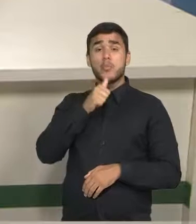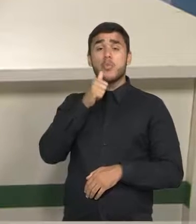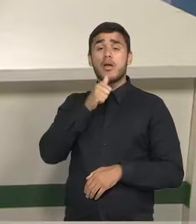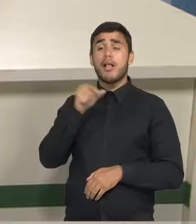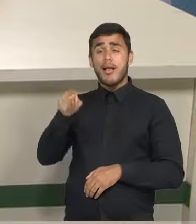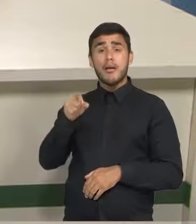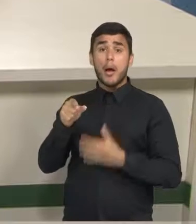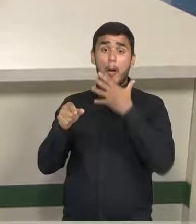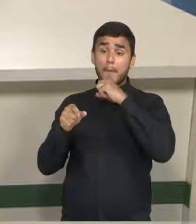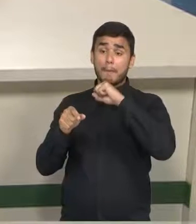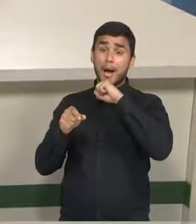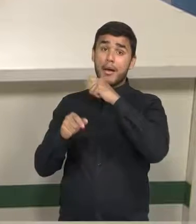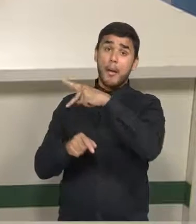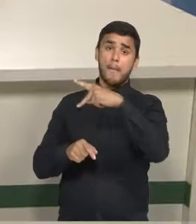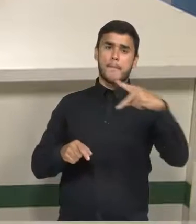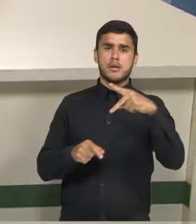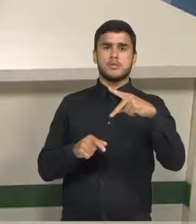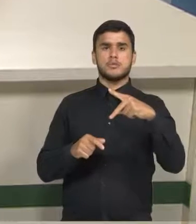pode ou não pode.